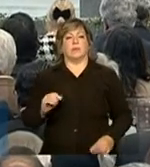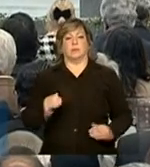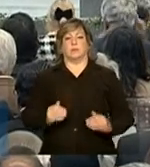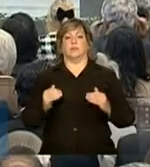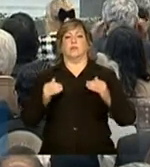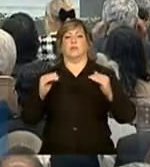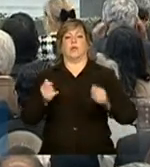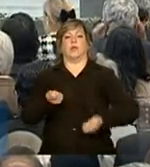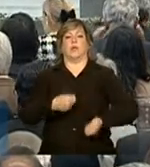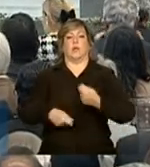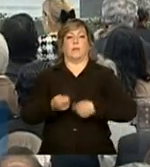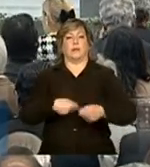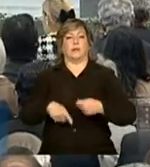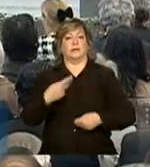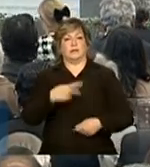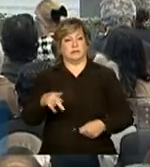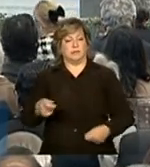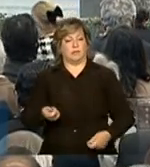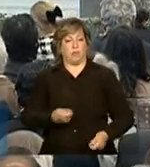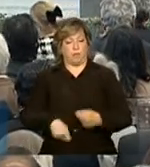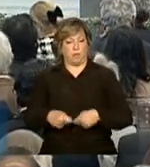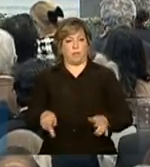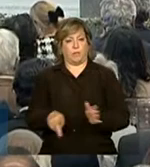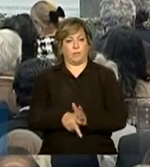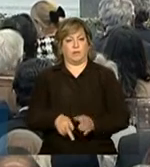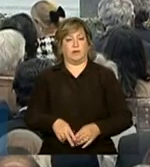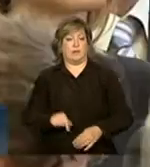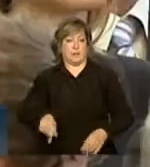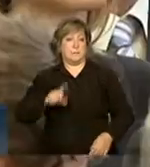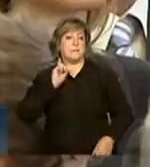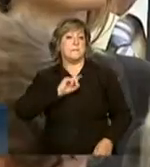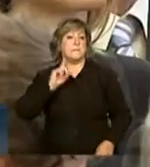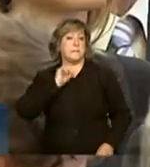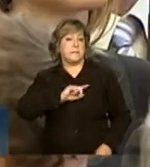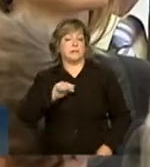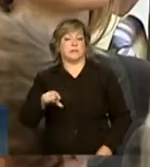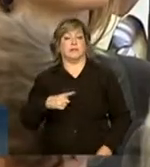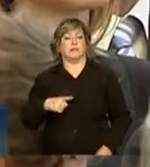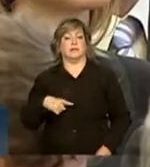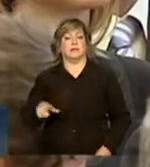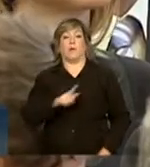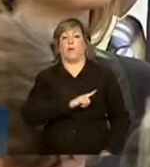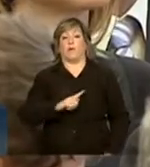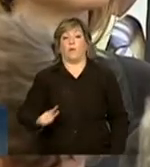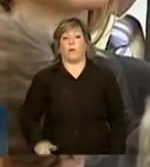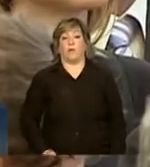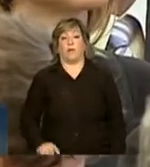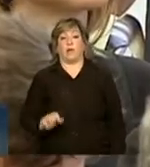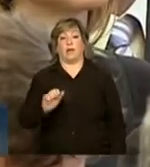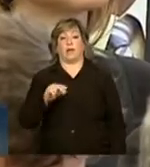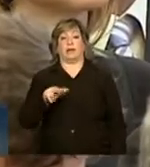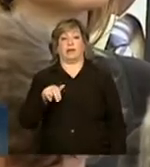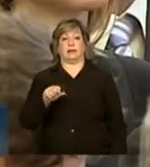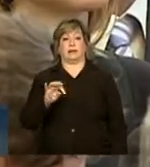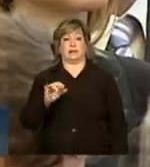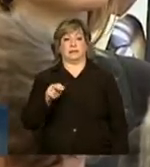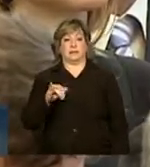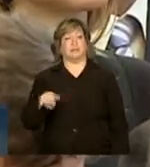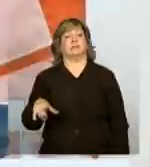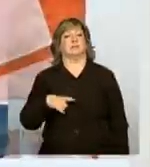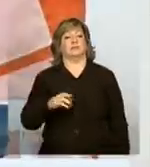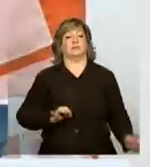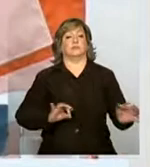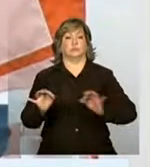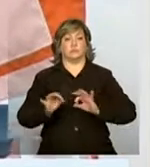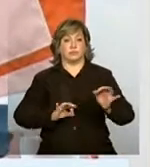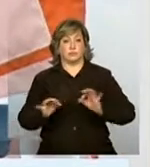economia e dos seus empreendimentos. Em Minas, o excelentíssimo governador Antônio Anastasia comanda uma